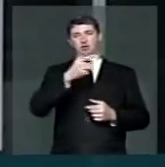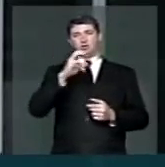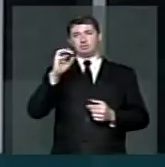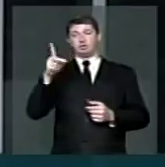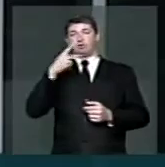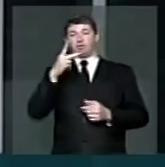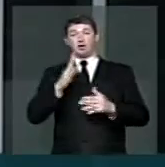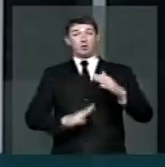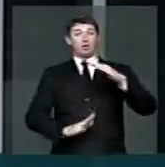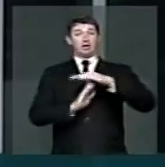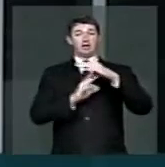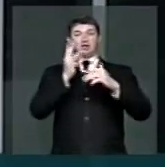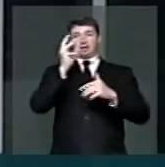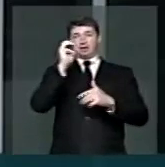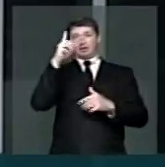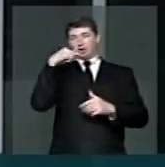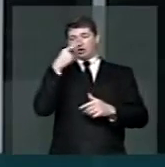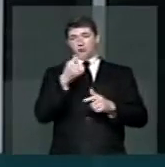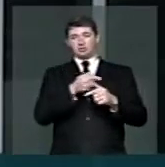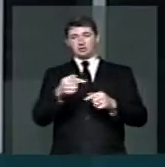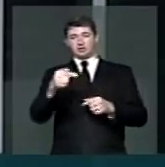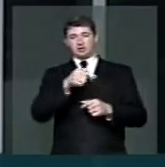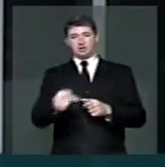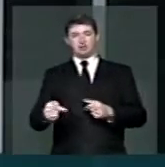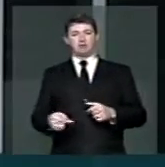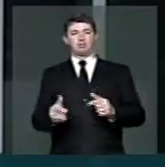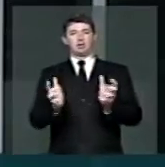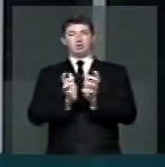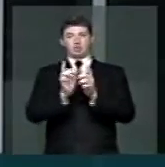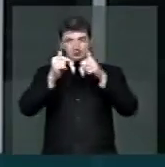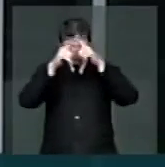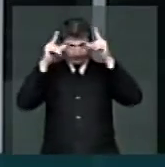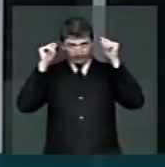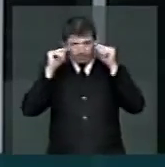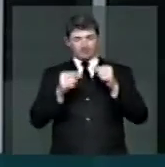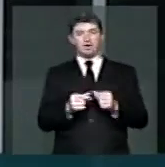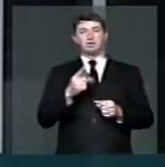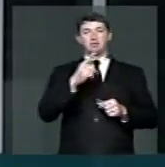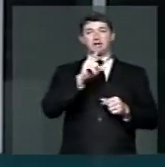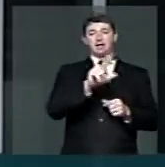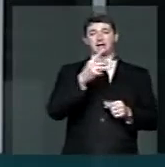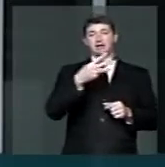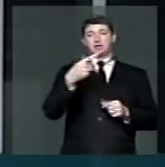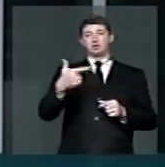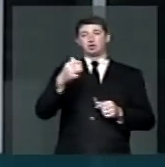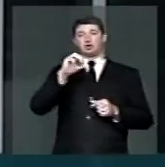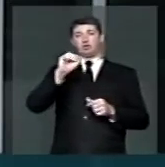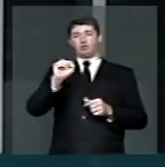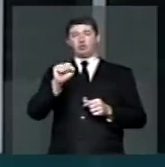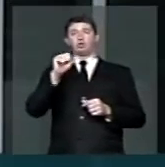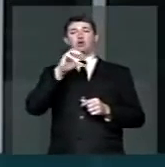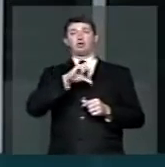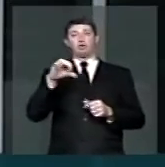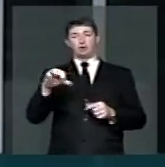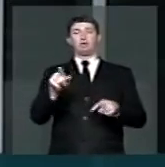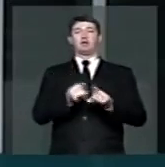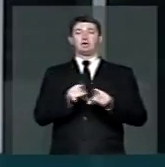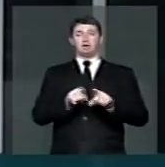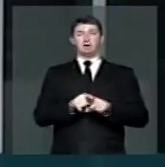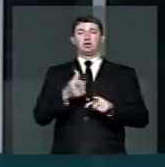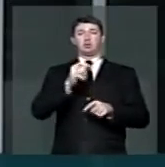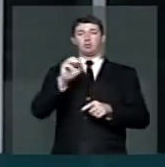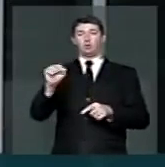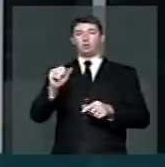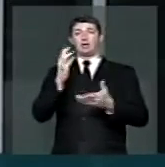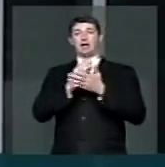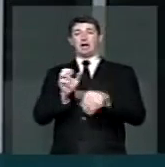estabelece o máximo de 30 horas de trabalho semanal para a categoria da enfermagem. O PL 3298-99 de 2008, que acaba